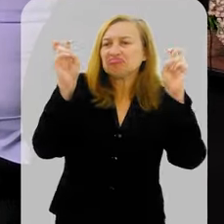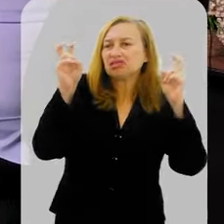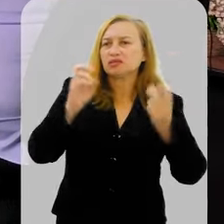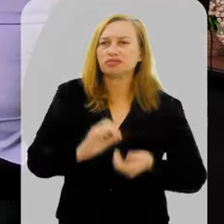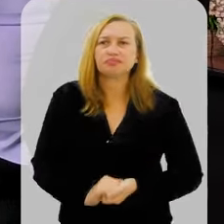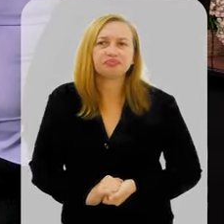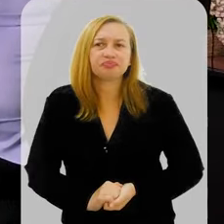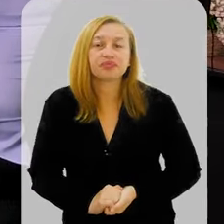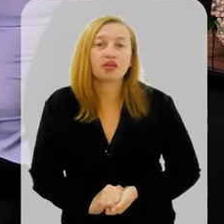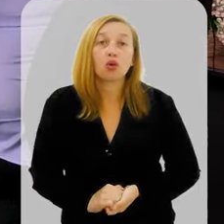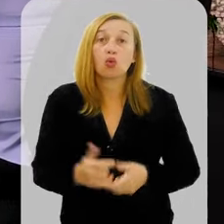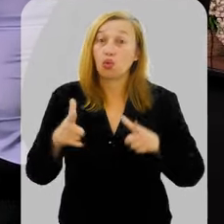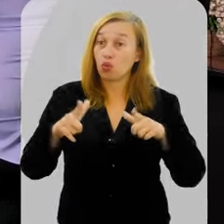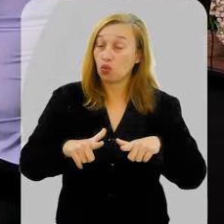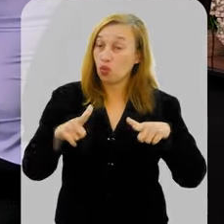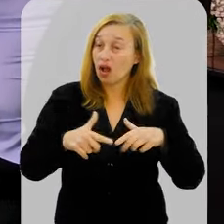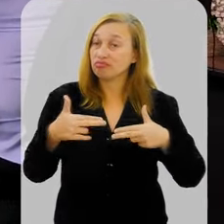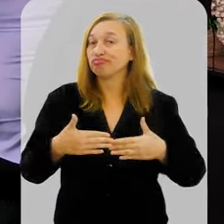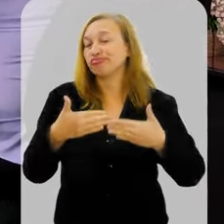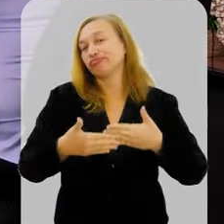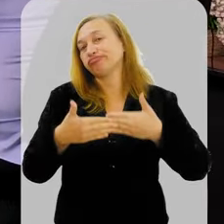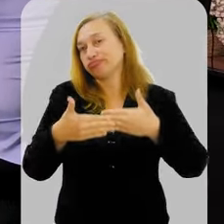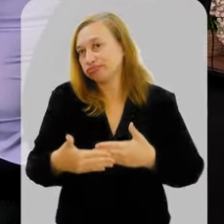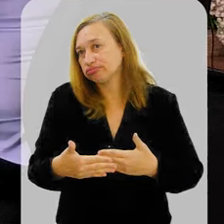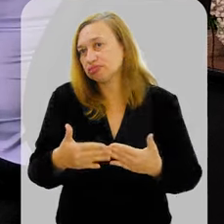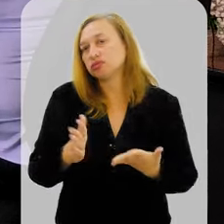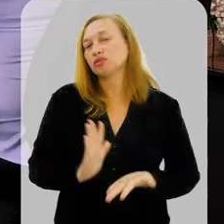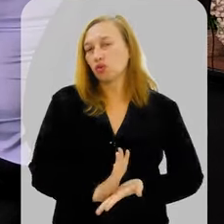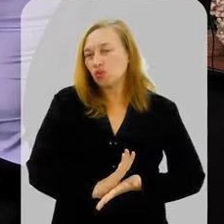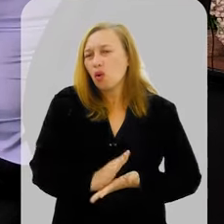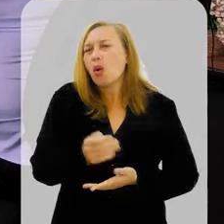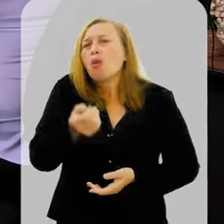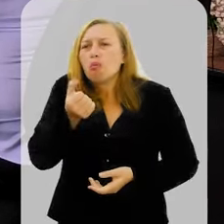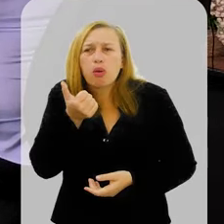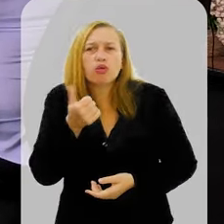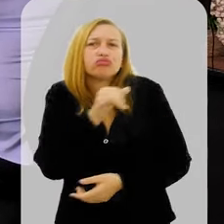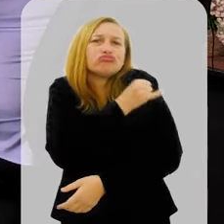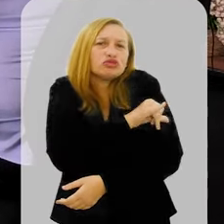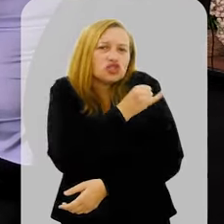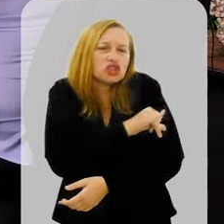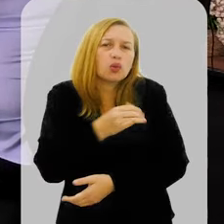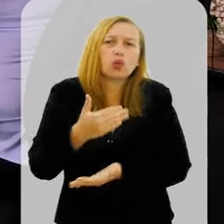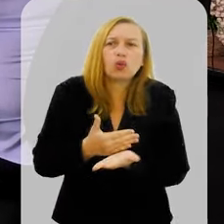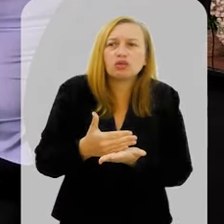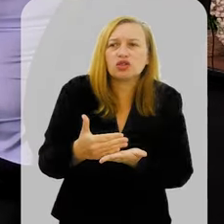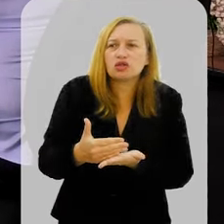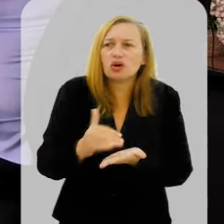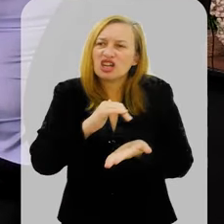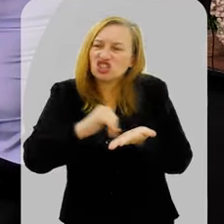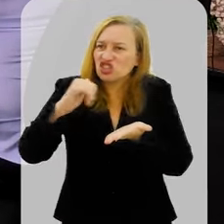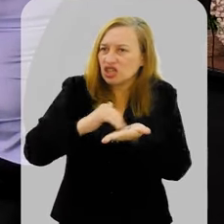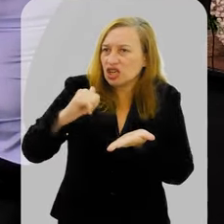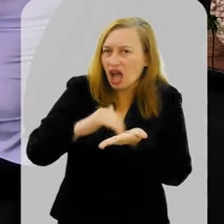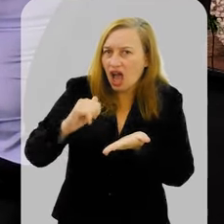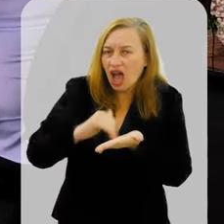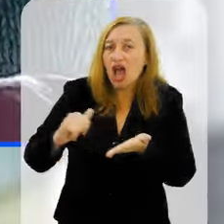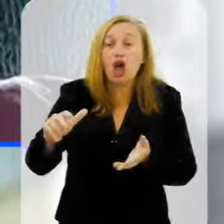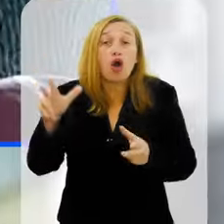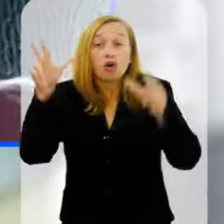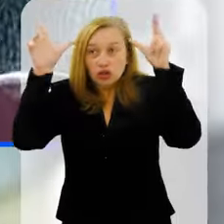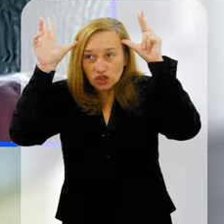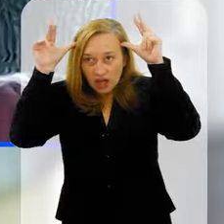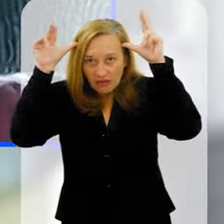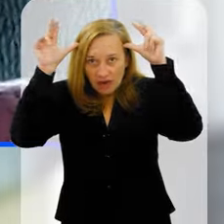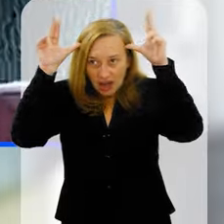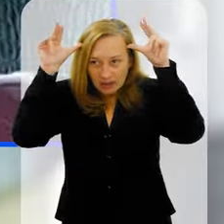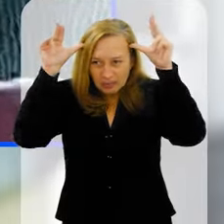O que que o senhor acha disso? No lugar, a gente avançou muito lentamente no Rio de Janeiro, quando a gente começou a tirar